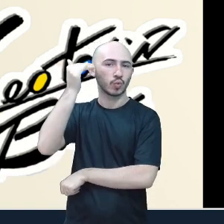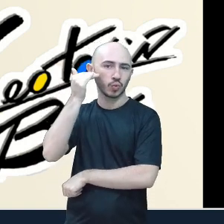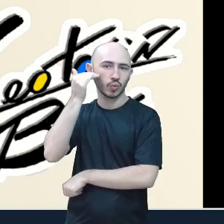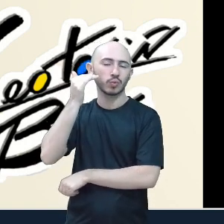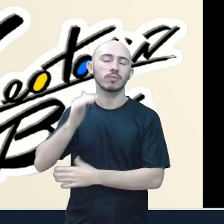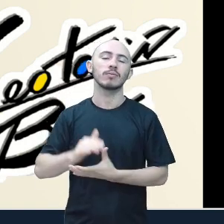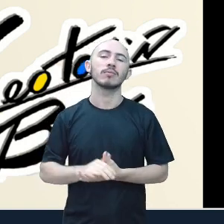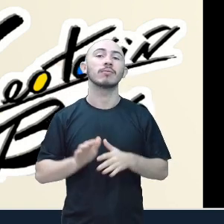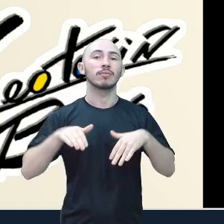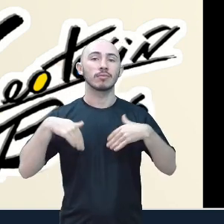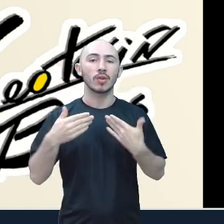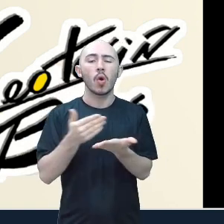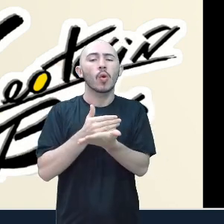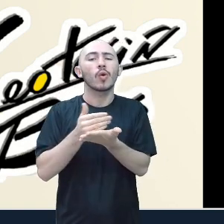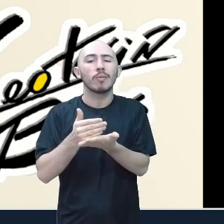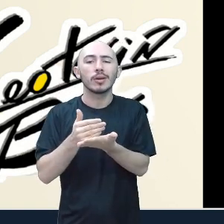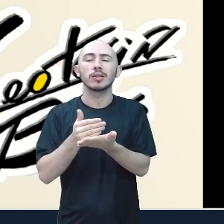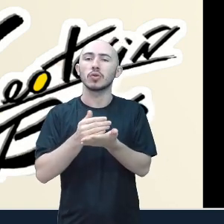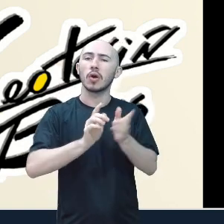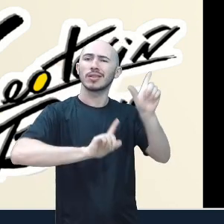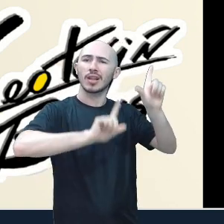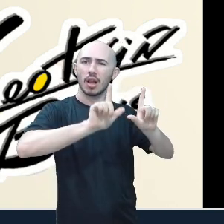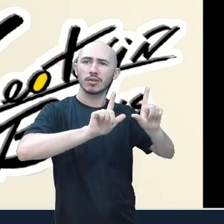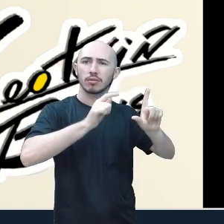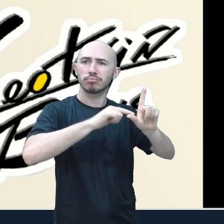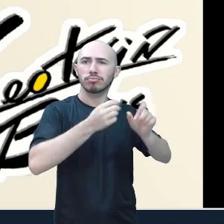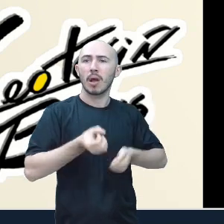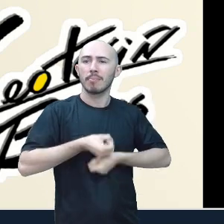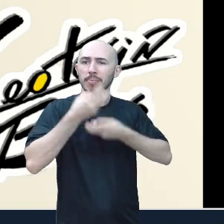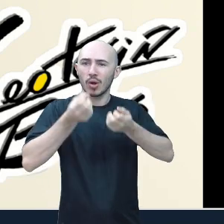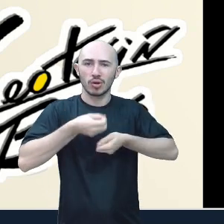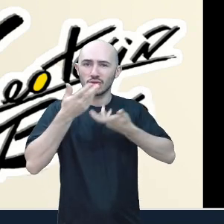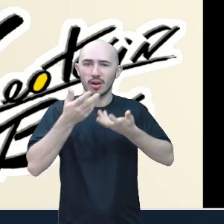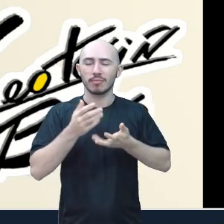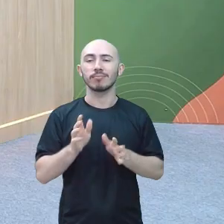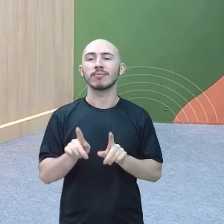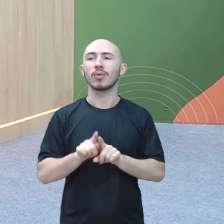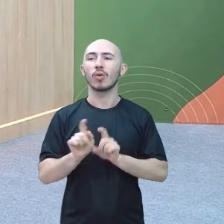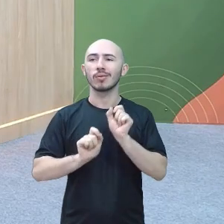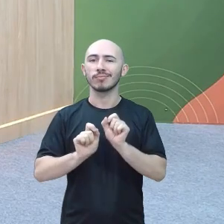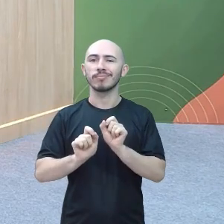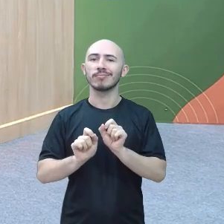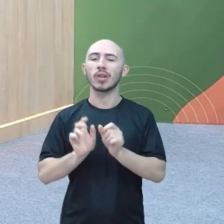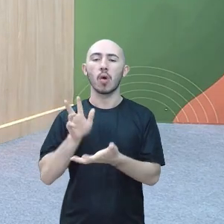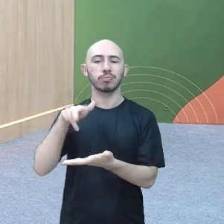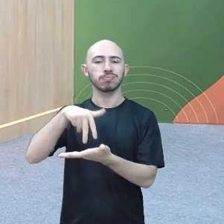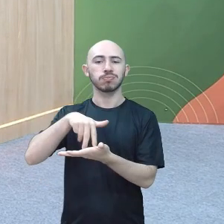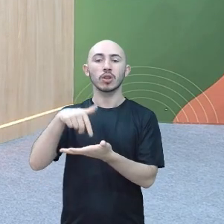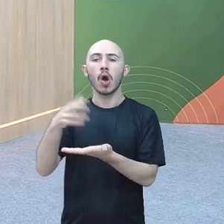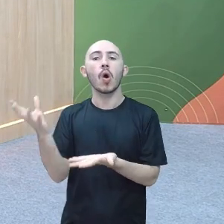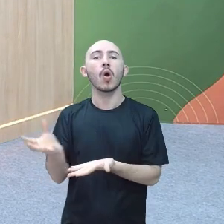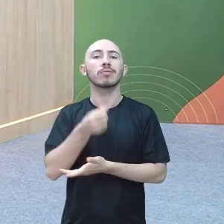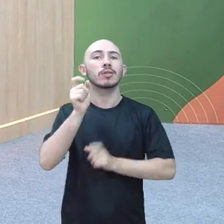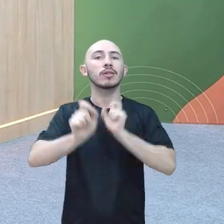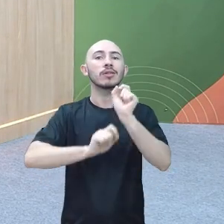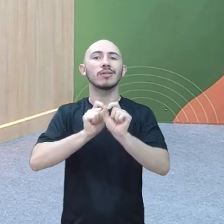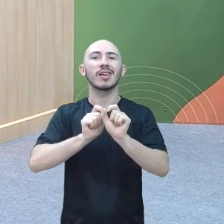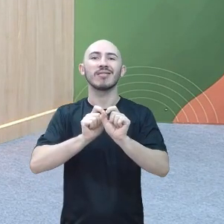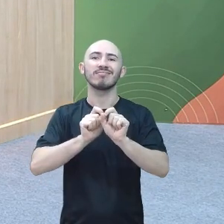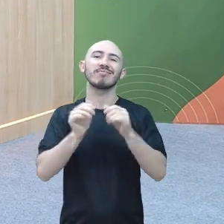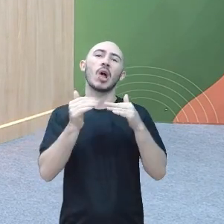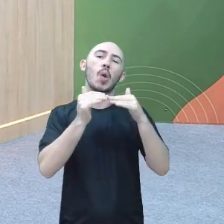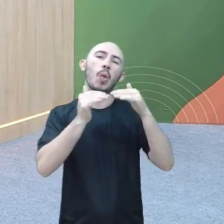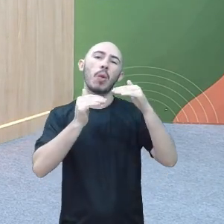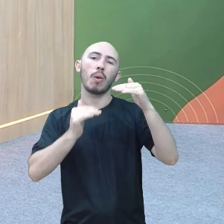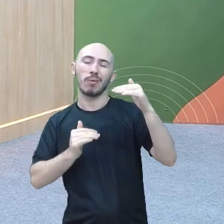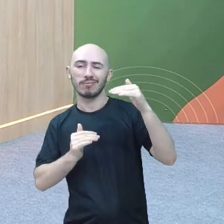Eles estrearam em um programa de talento e aí eles obtiveram a classificação mais baixa. E